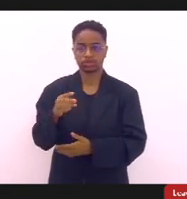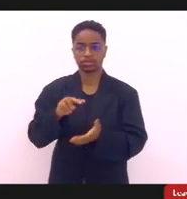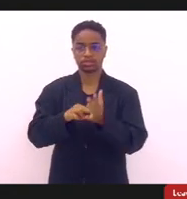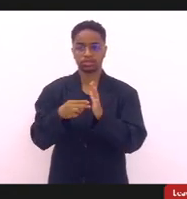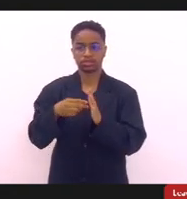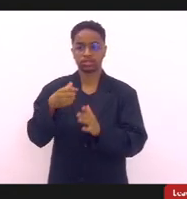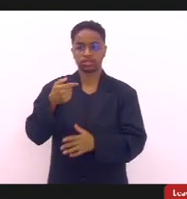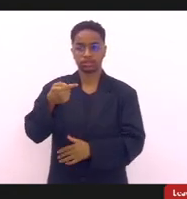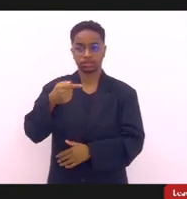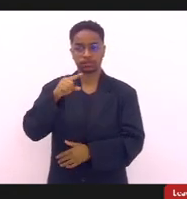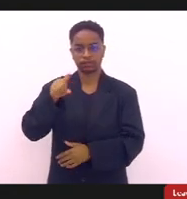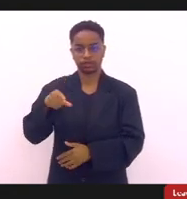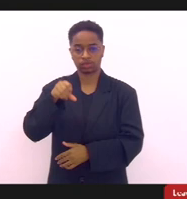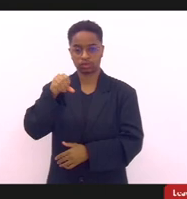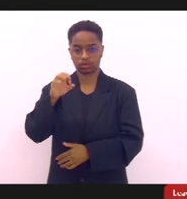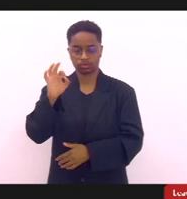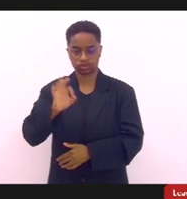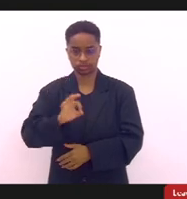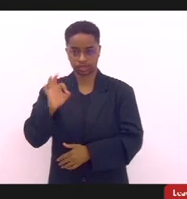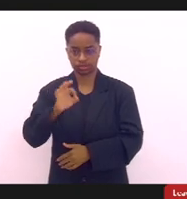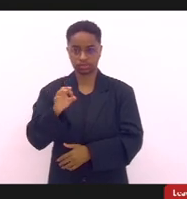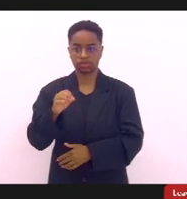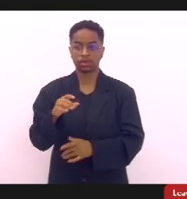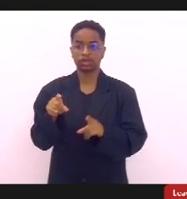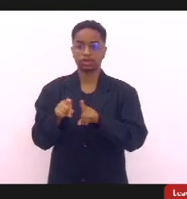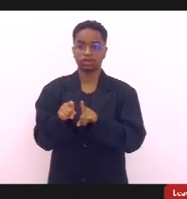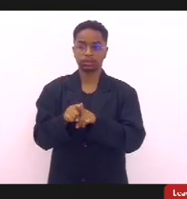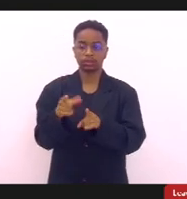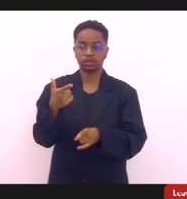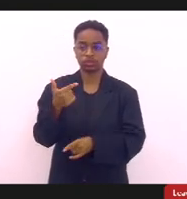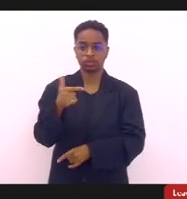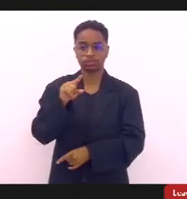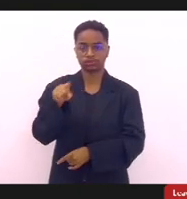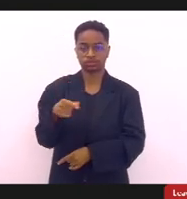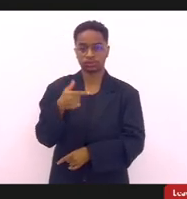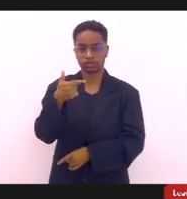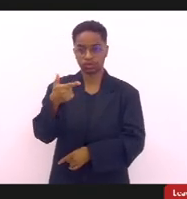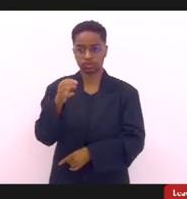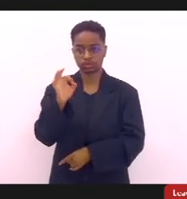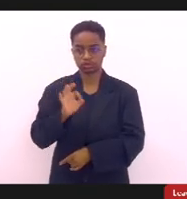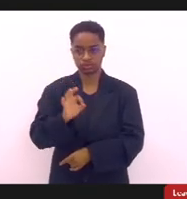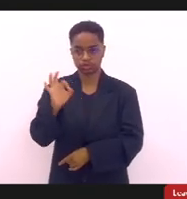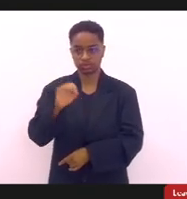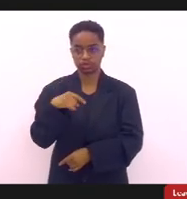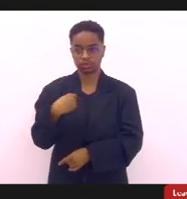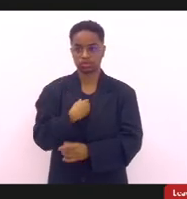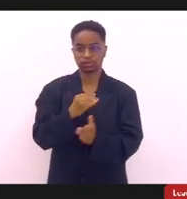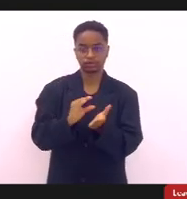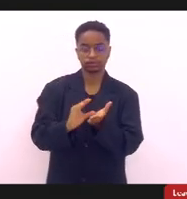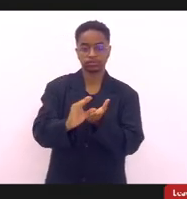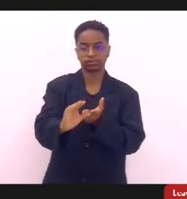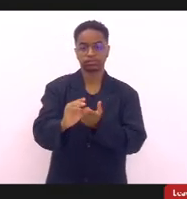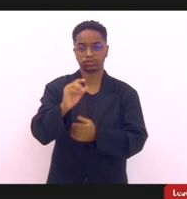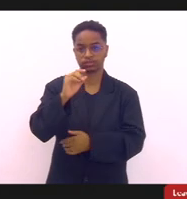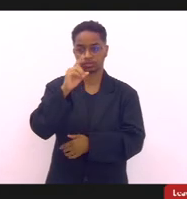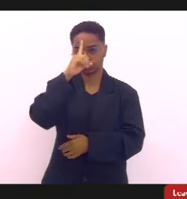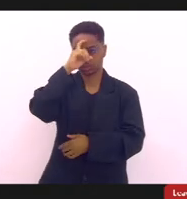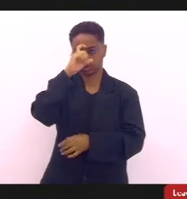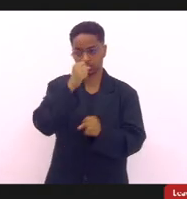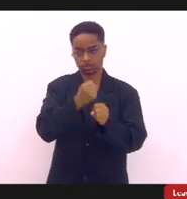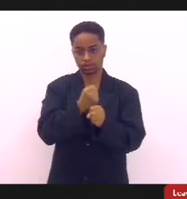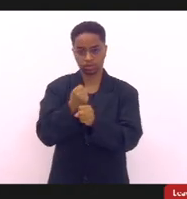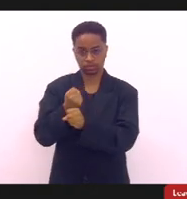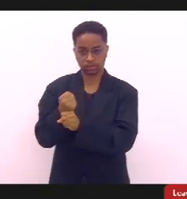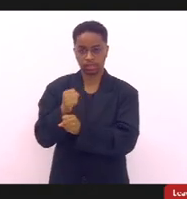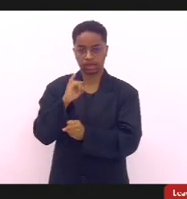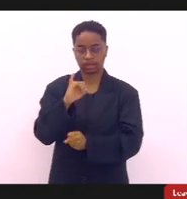do recurso total de 246, e 12,2% foi direcionado para uma reforma e